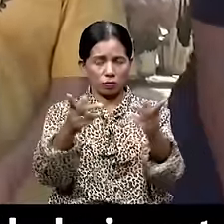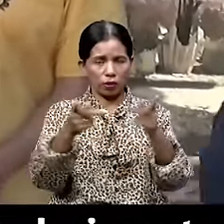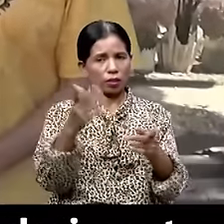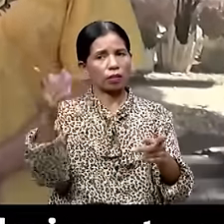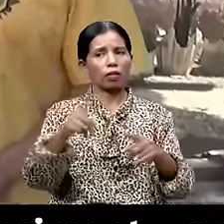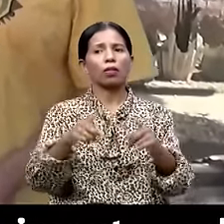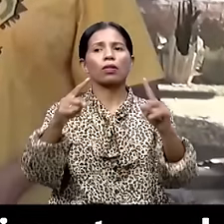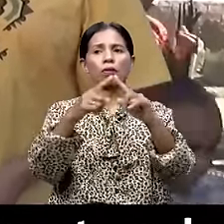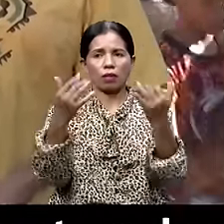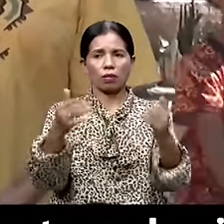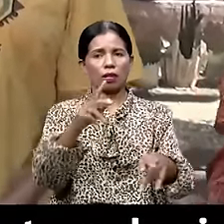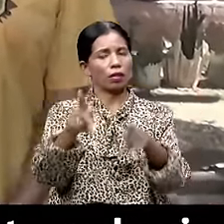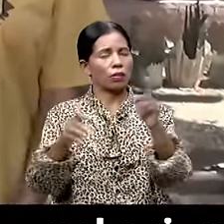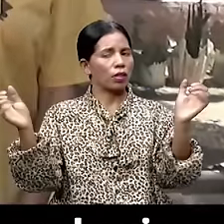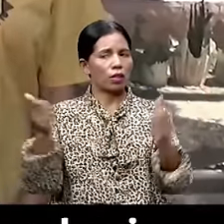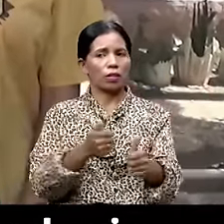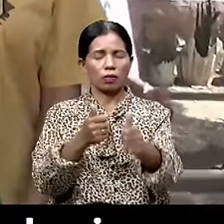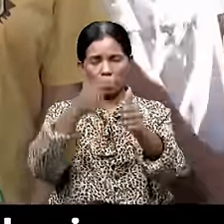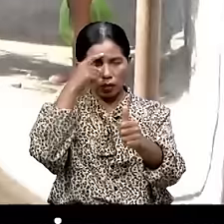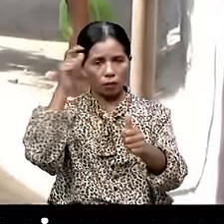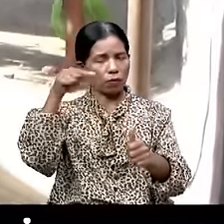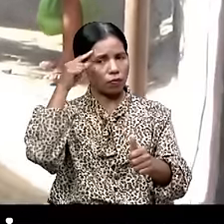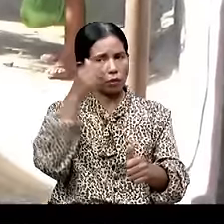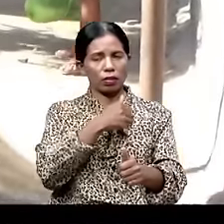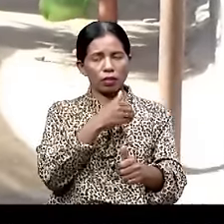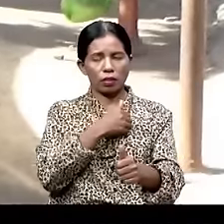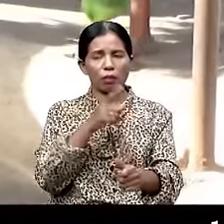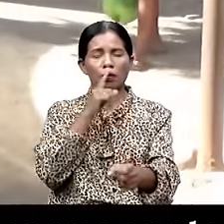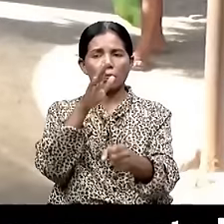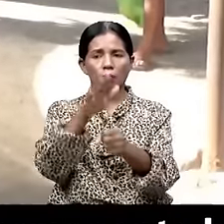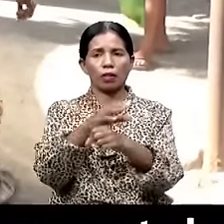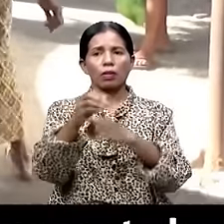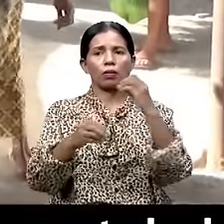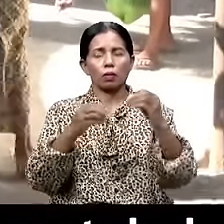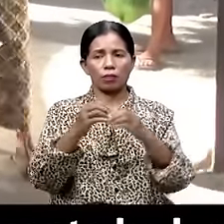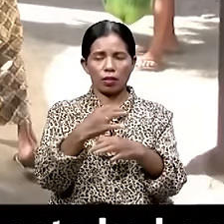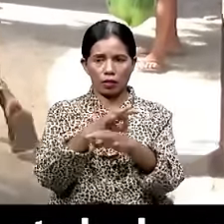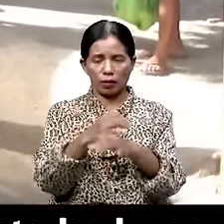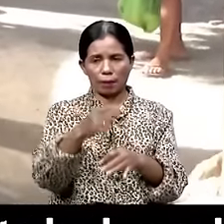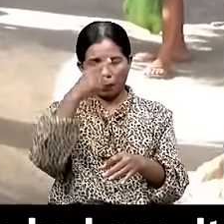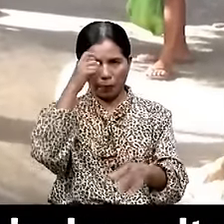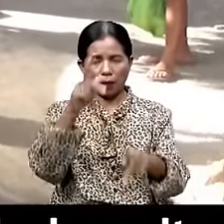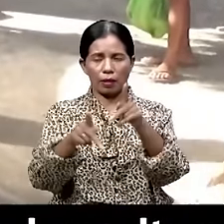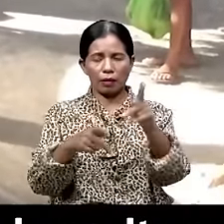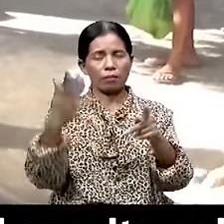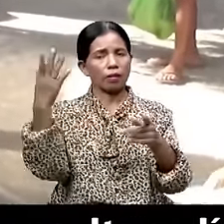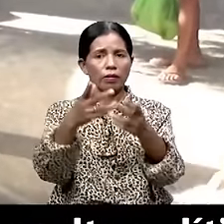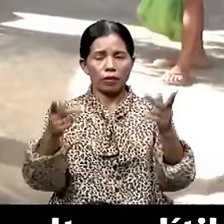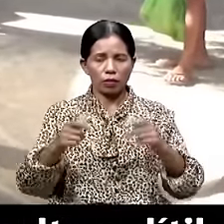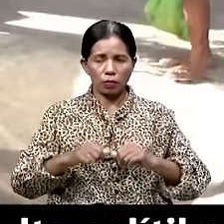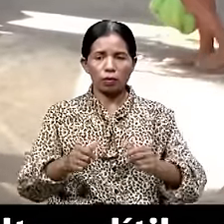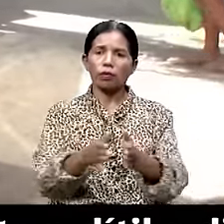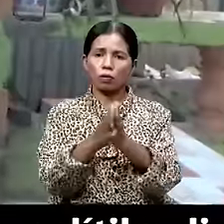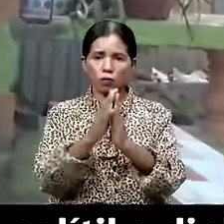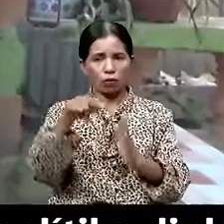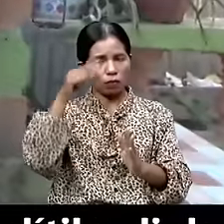beto agora comunidade sira la cumpri, tamba governo sira cumpri promessa conaba recuperação. Tamba ne comunidade ia are refere, continua jizi